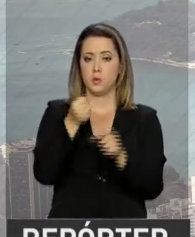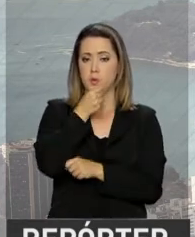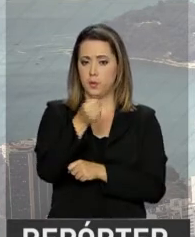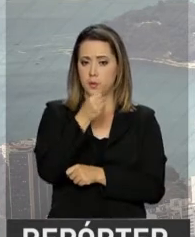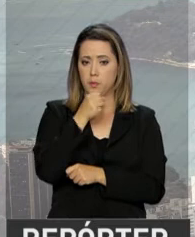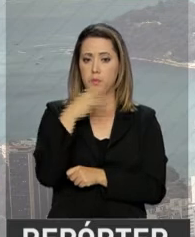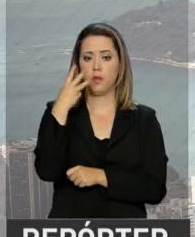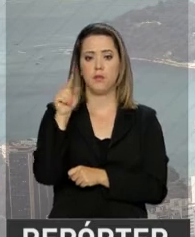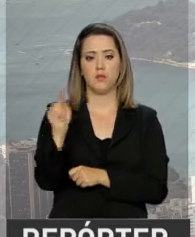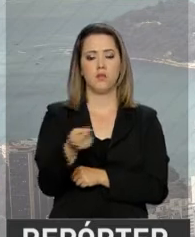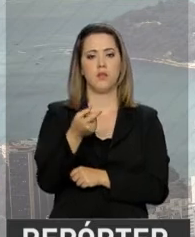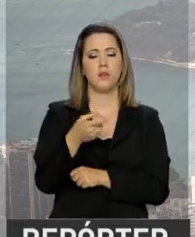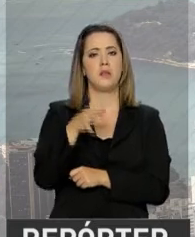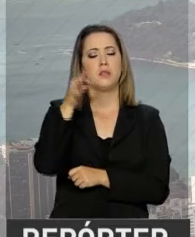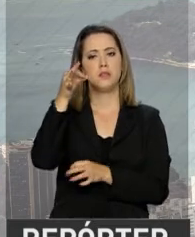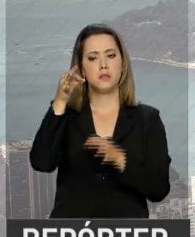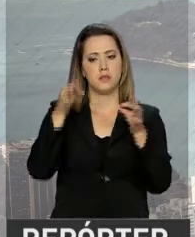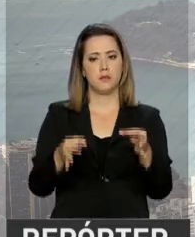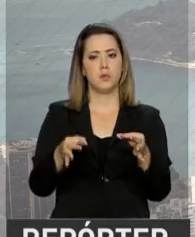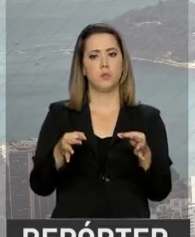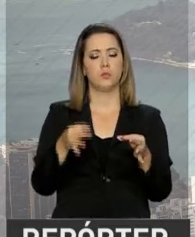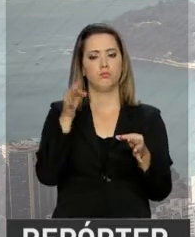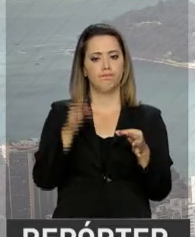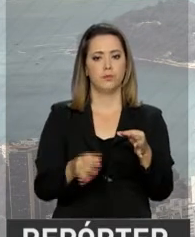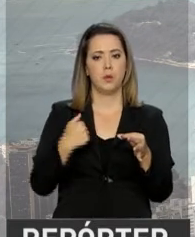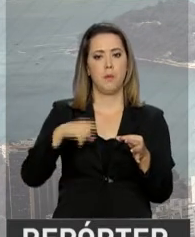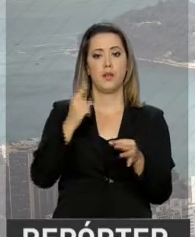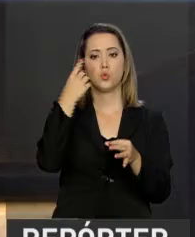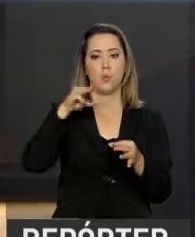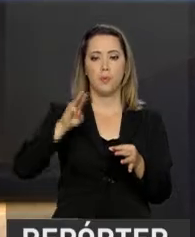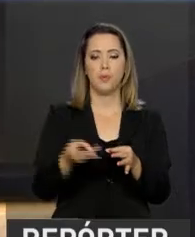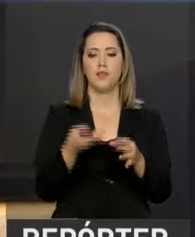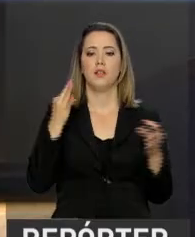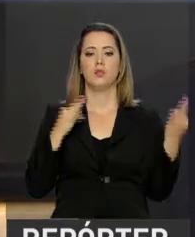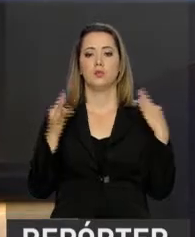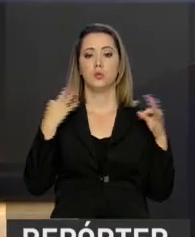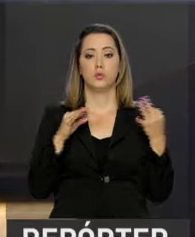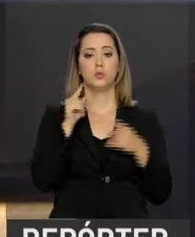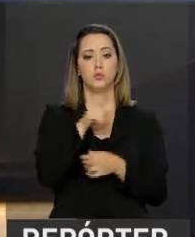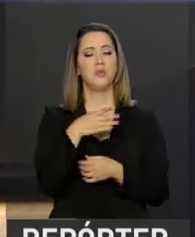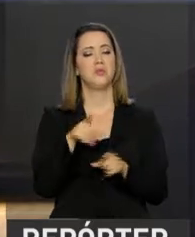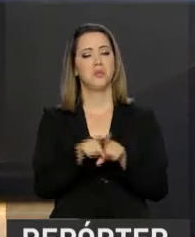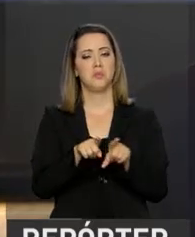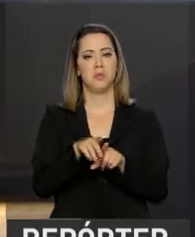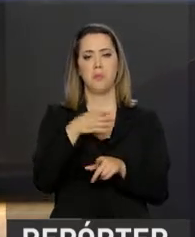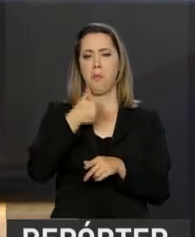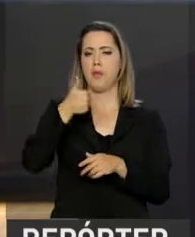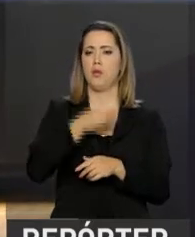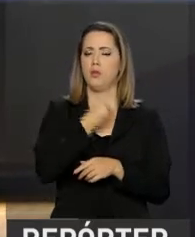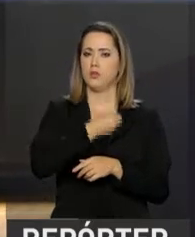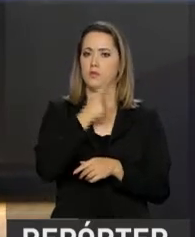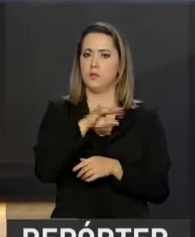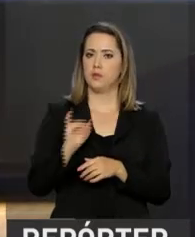árbitros no período o país recebeu mais de um milhão de turistas federico também foi beneficiado com as olimpíadas